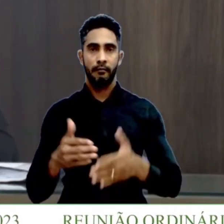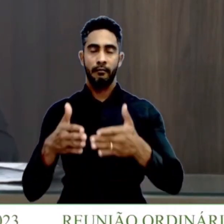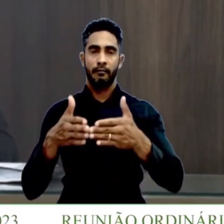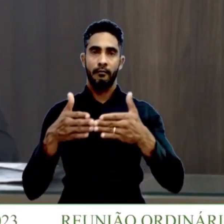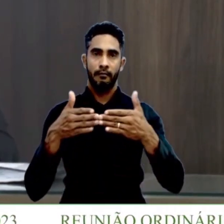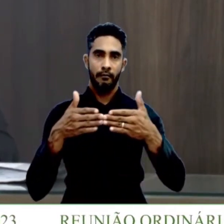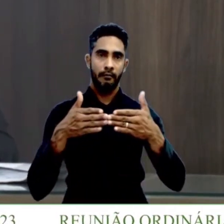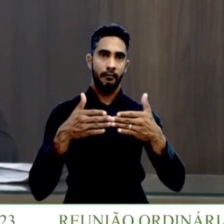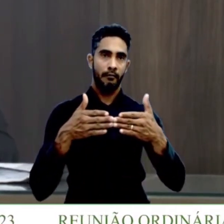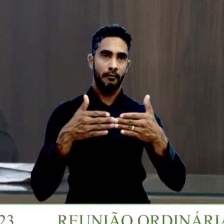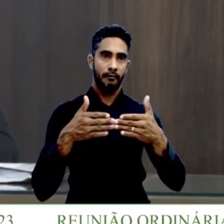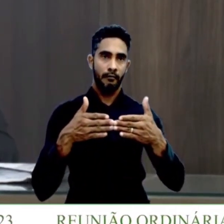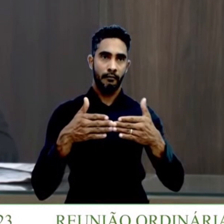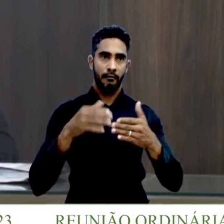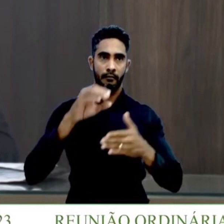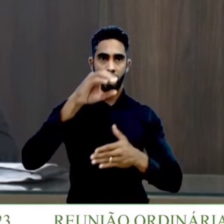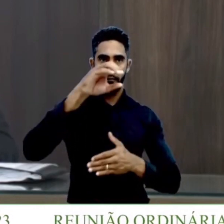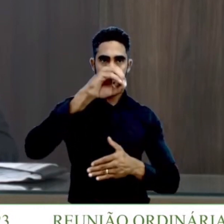Requerimento